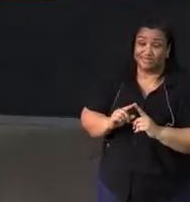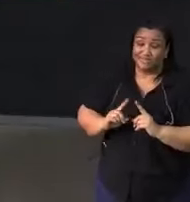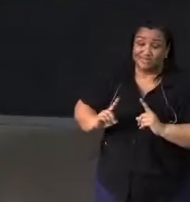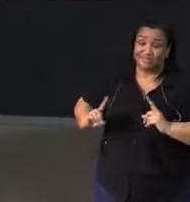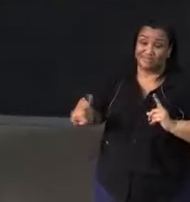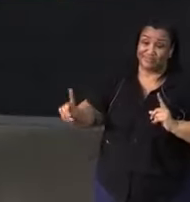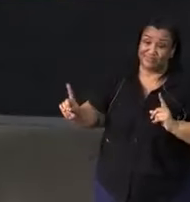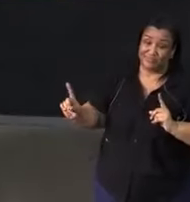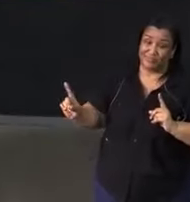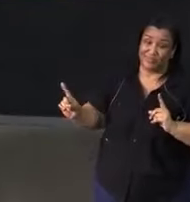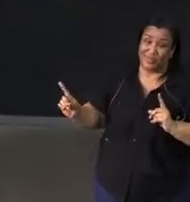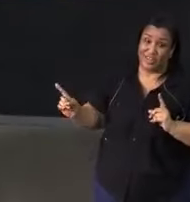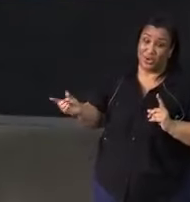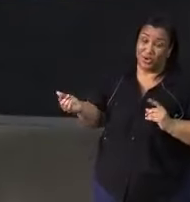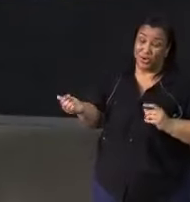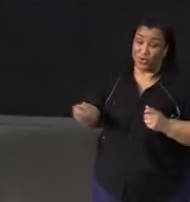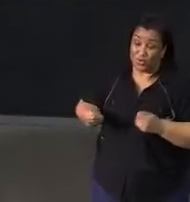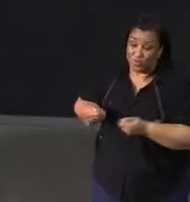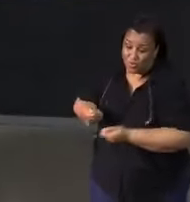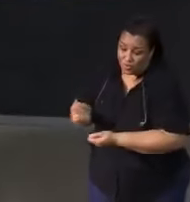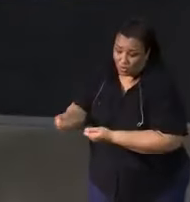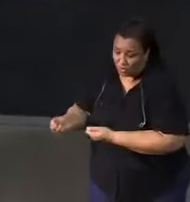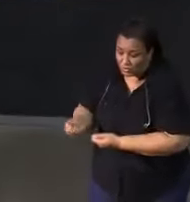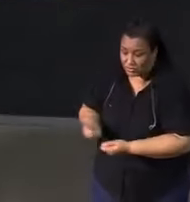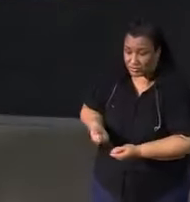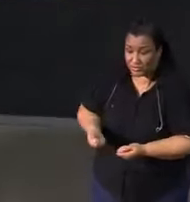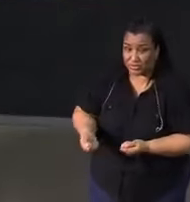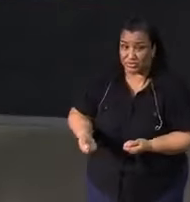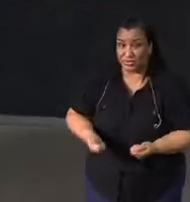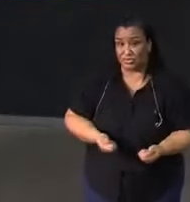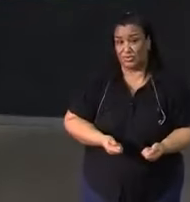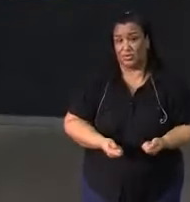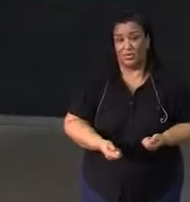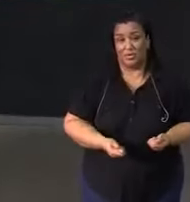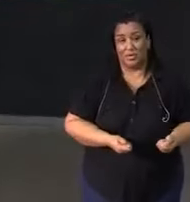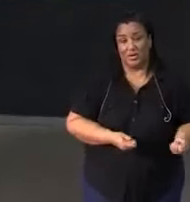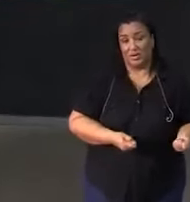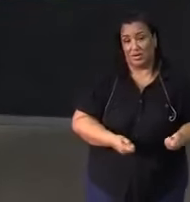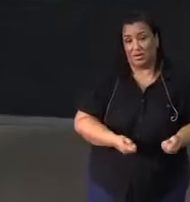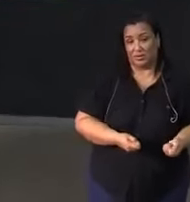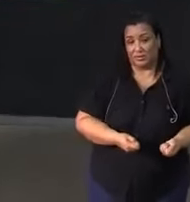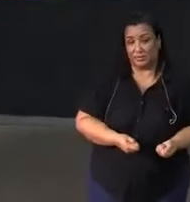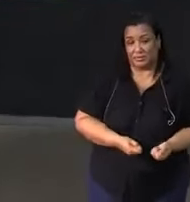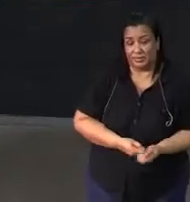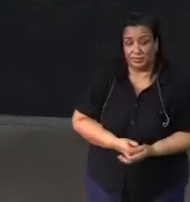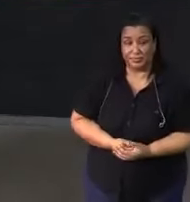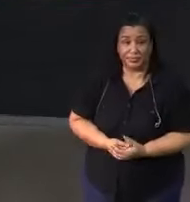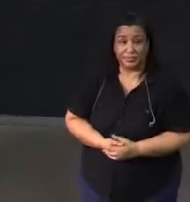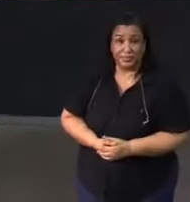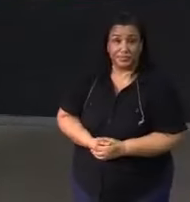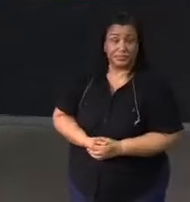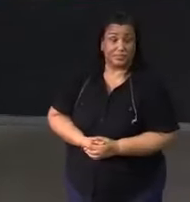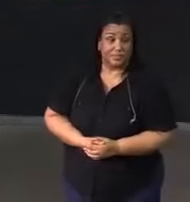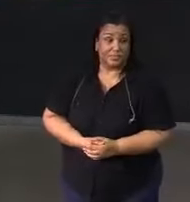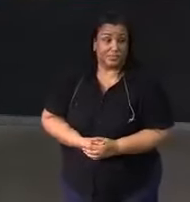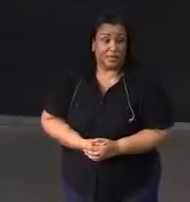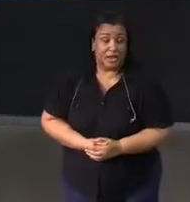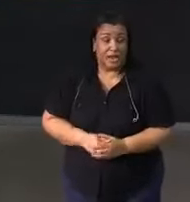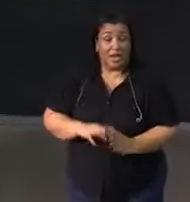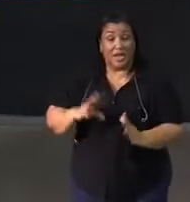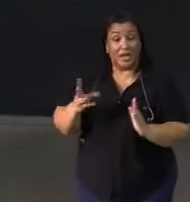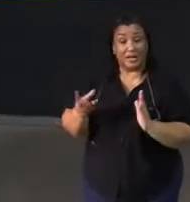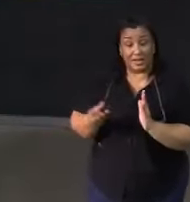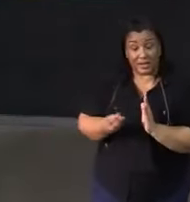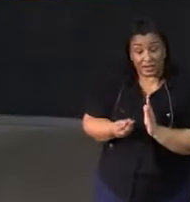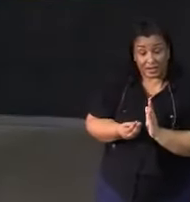um gado sendo manobrado através do feno que é jogado no chão. A igreja tem